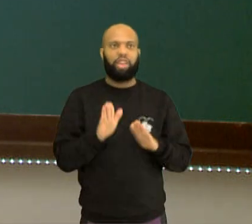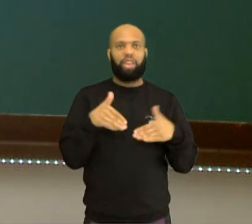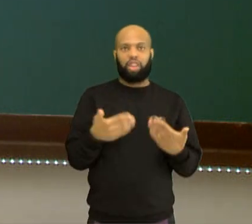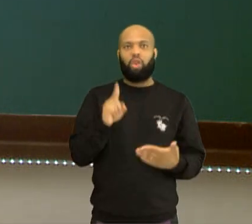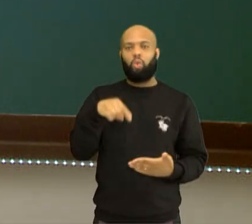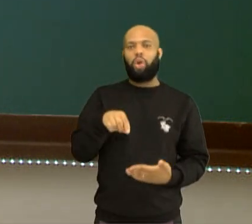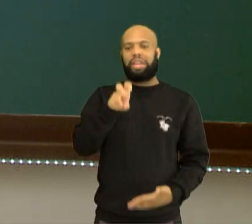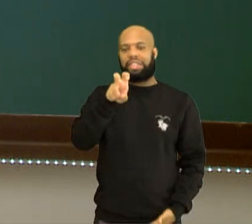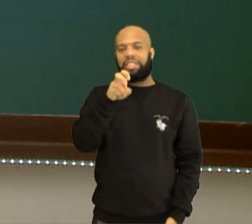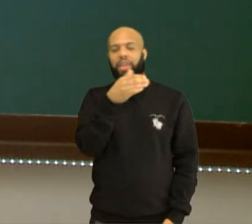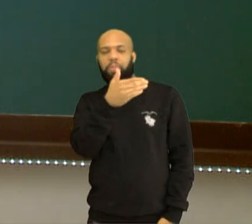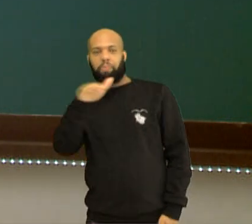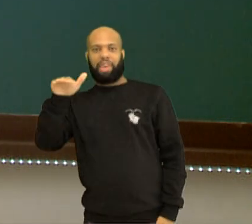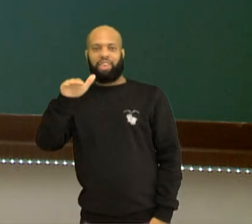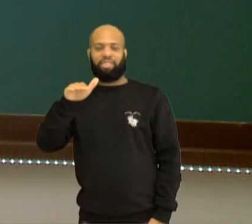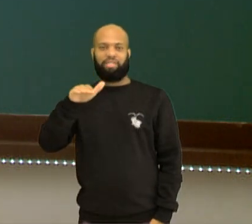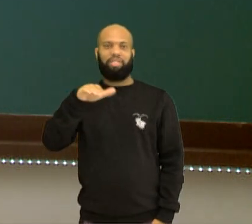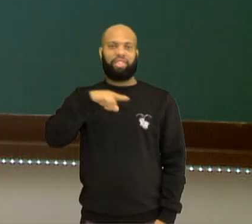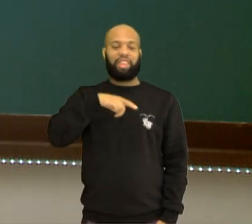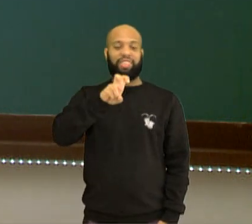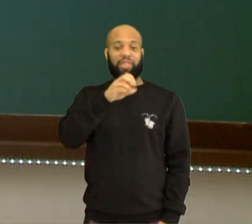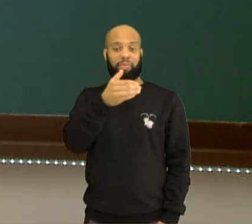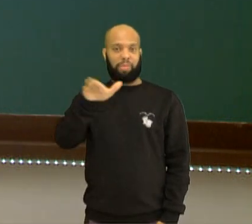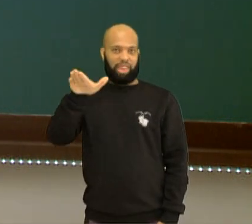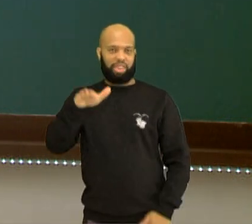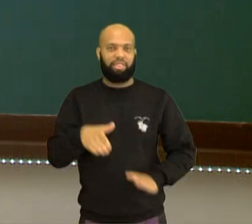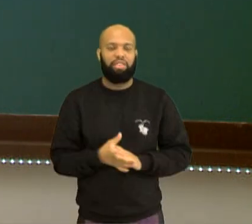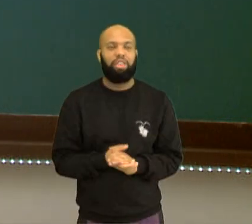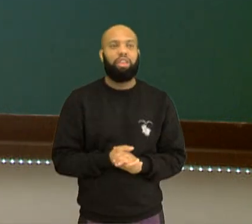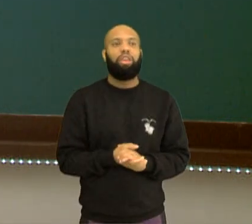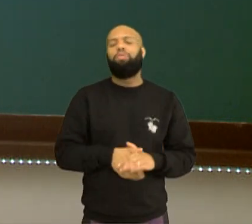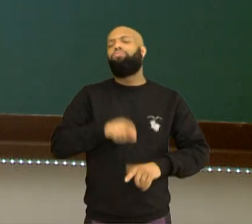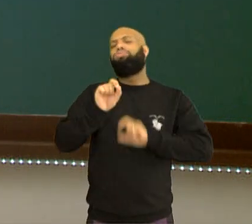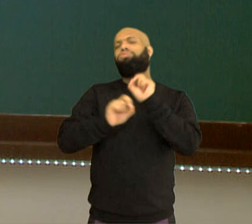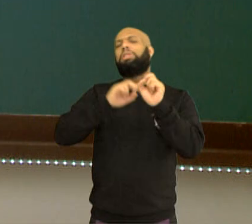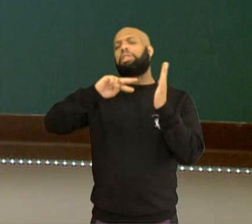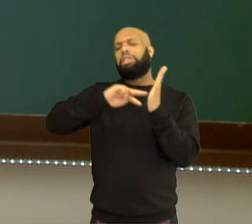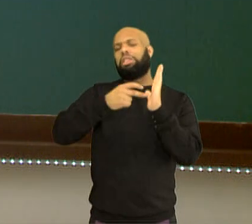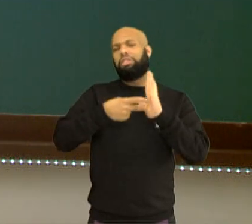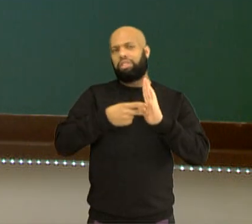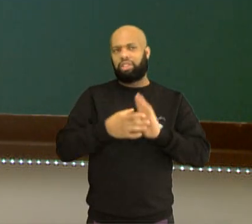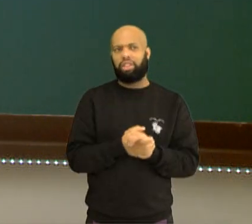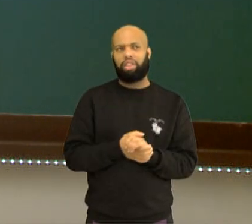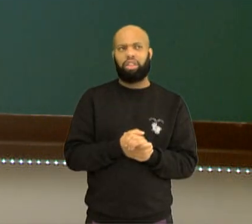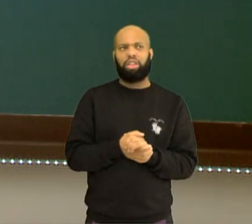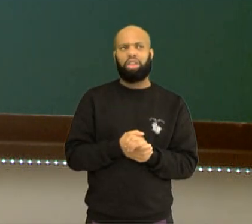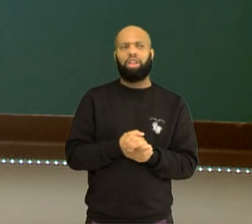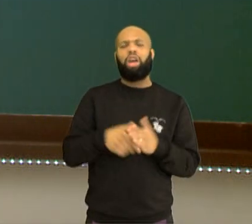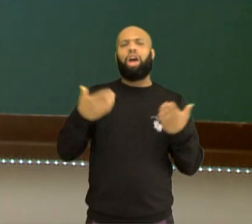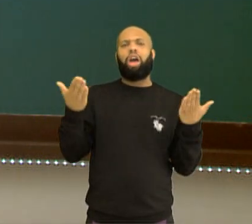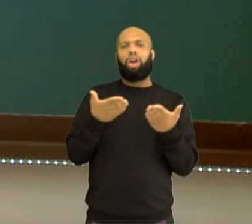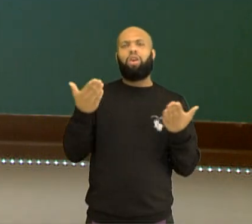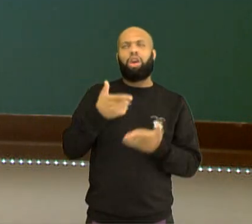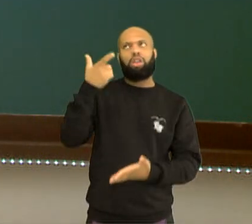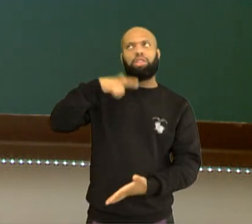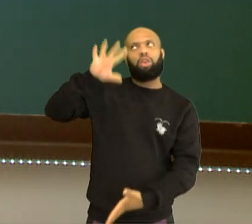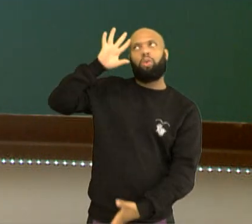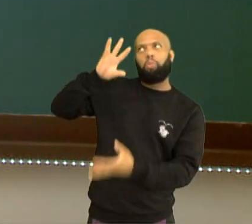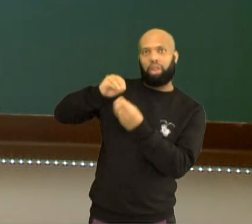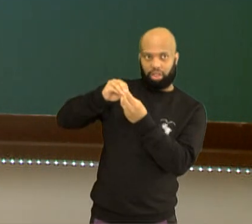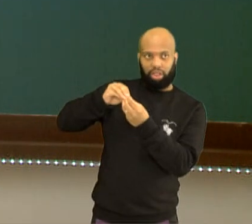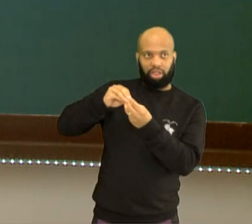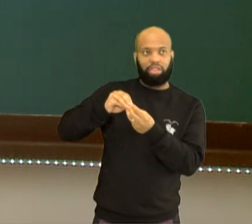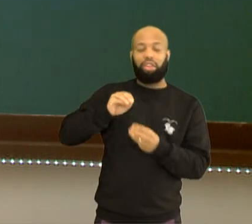5,5, tá bom? Nesse caso, nós temos ali 5,5. Então, o que, que isso quer dizer? Como que nós podemos interpretar isso? Olha